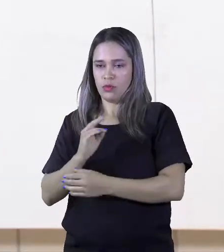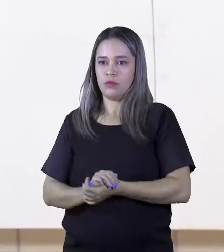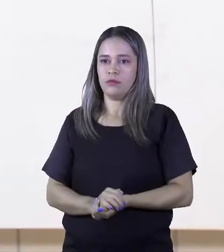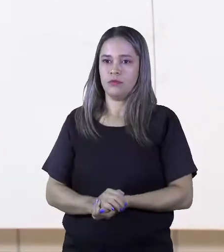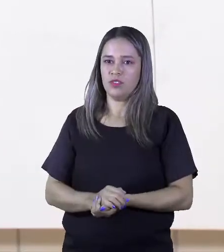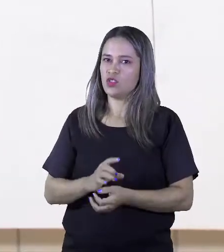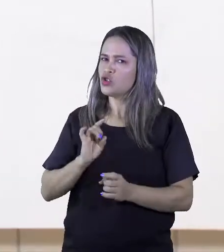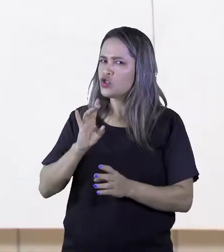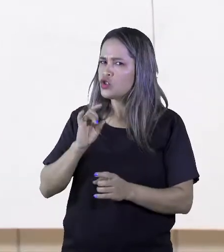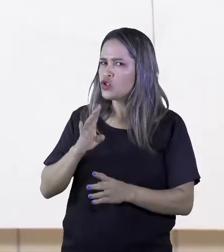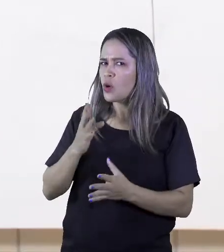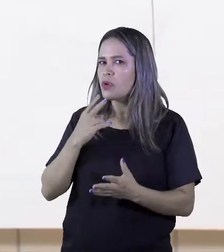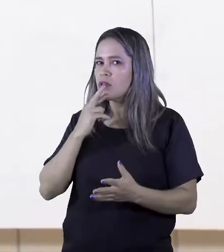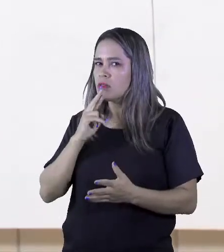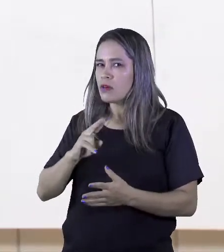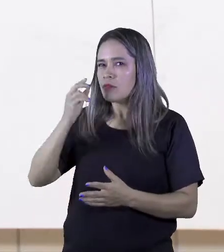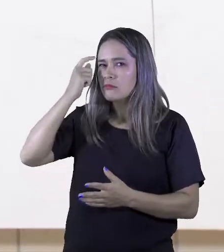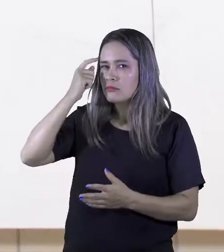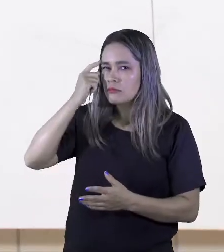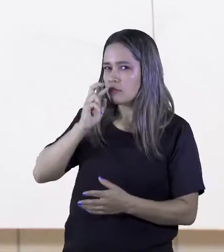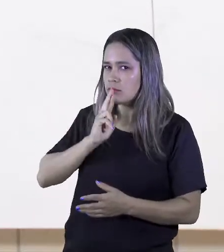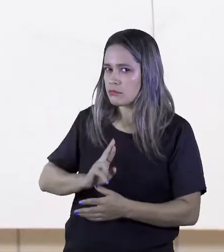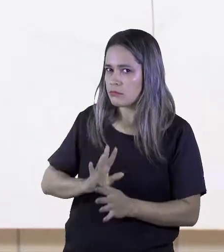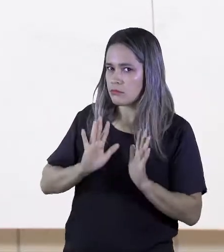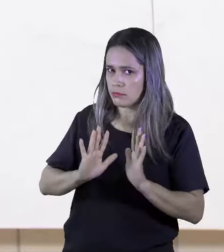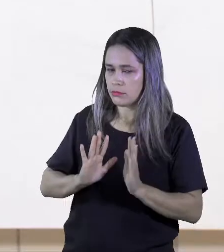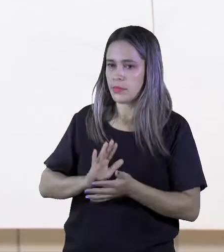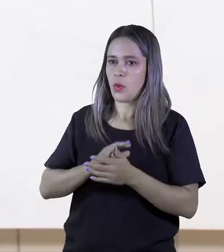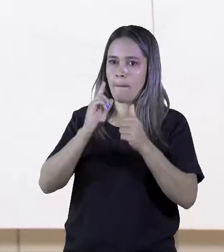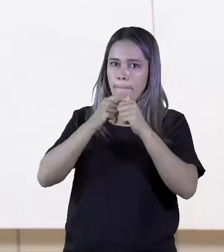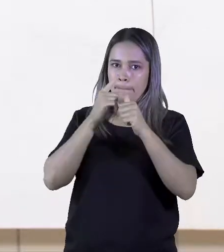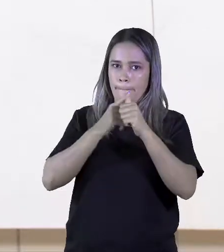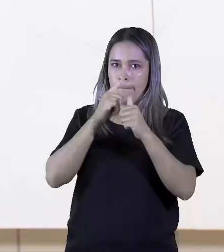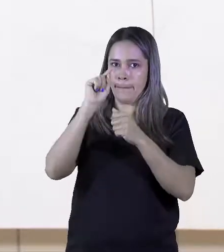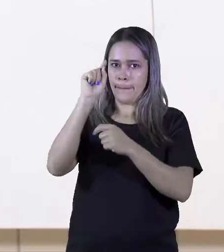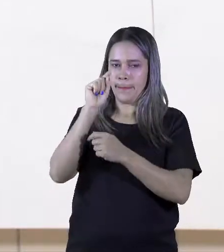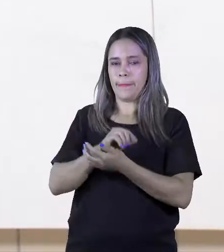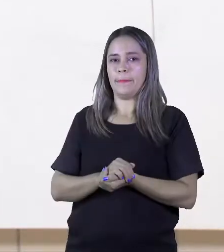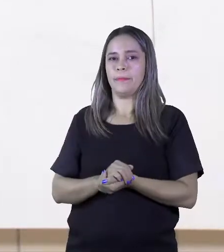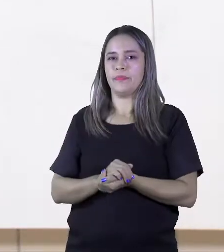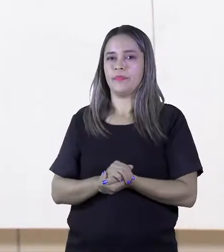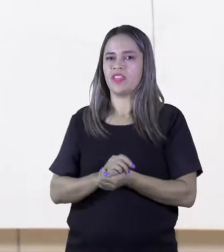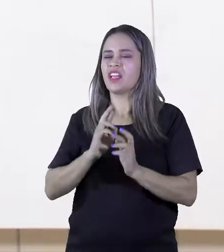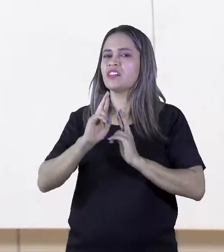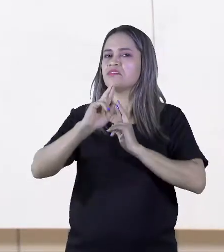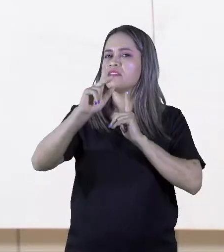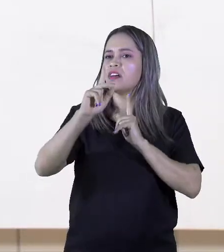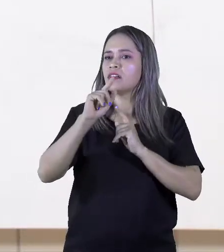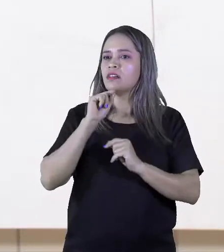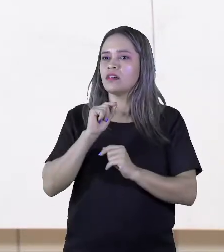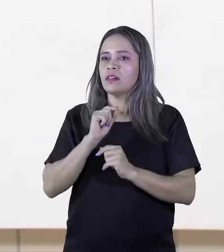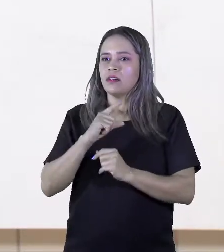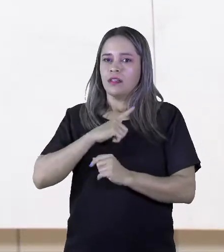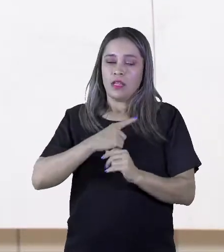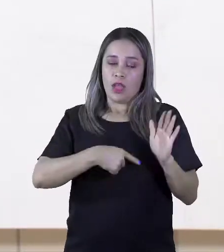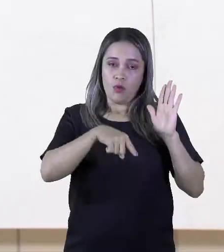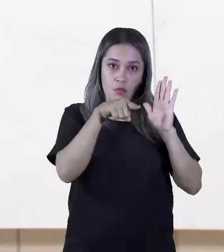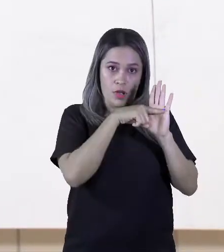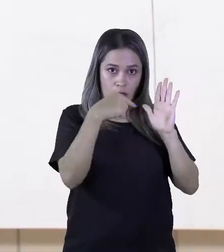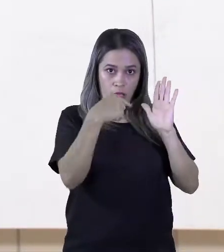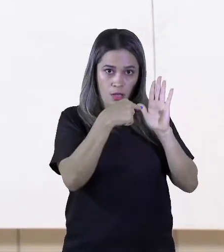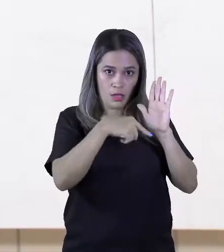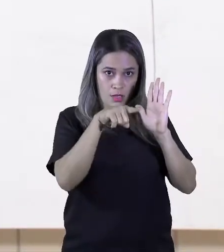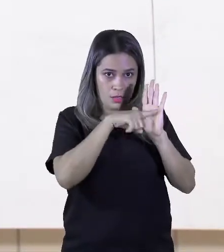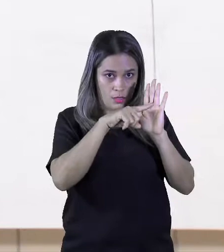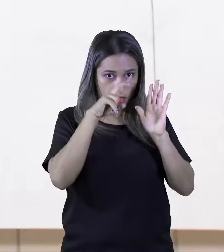já ter uma ideia da nossa resposta. No primeiro problema aqui, o que a gente tem de diferente dos outros? Eu tenho um sinal de menos.